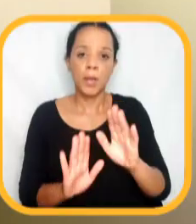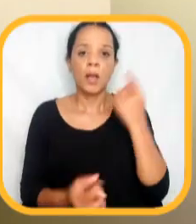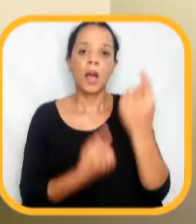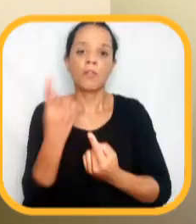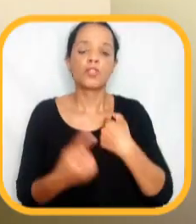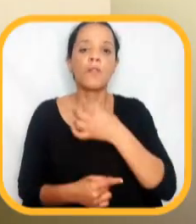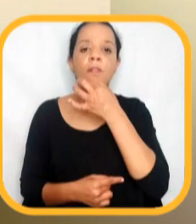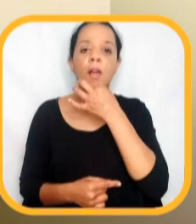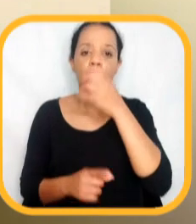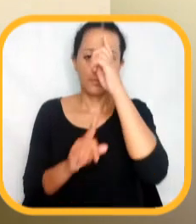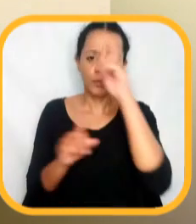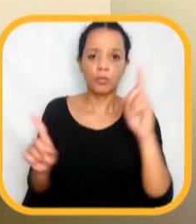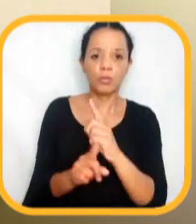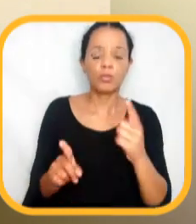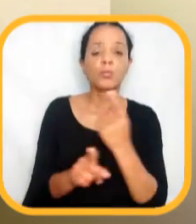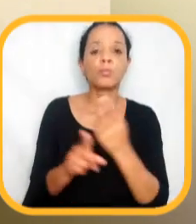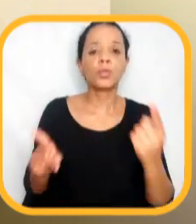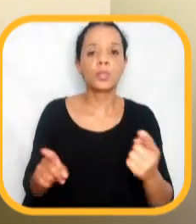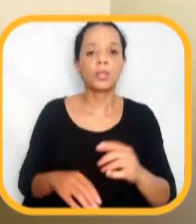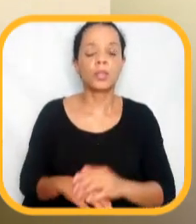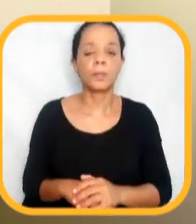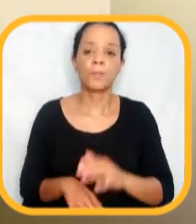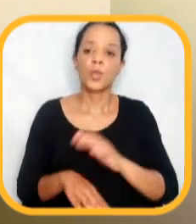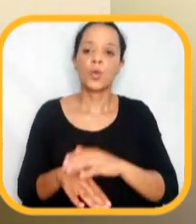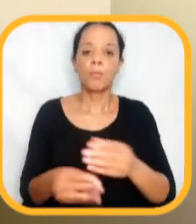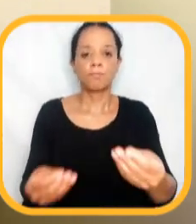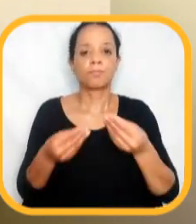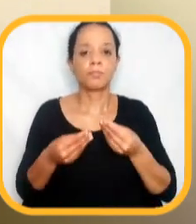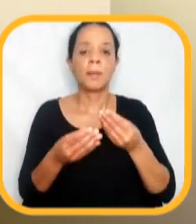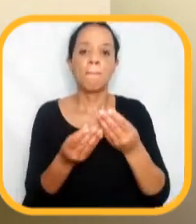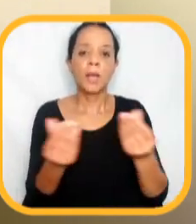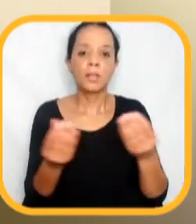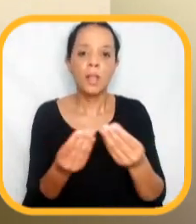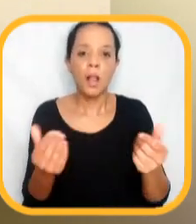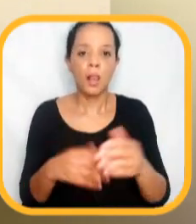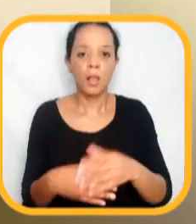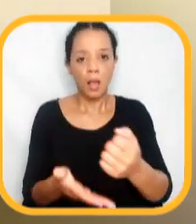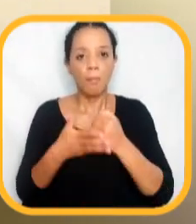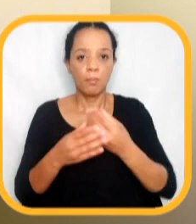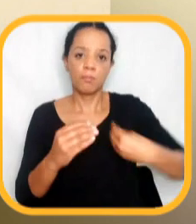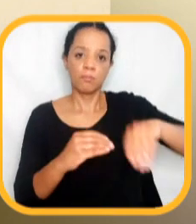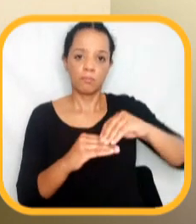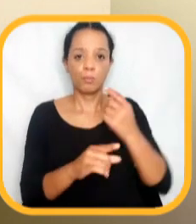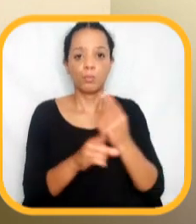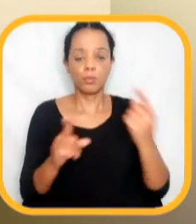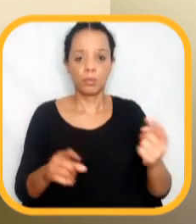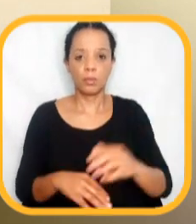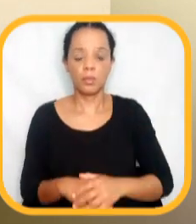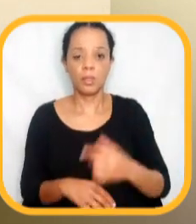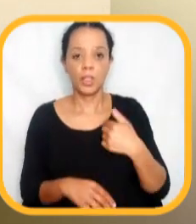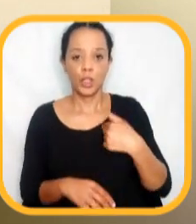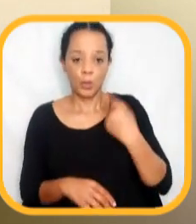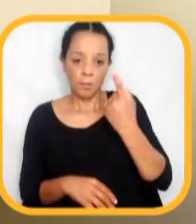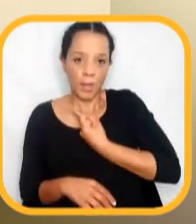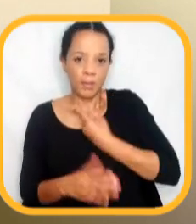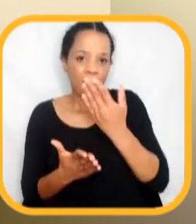mas eu por vezes também falava com os professores no sentido de ter material de apoio extra. Porque, obviamente,